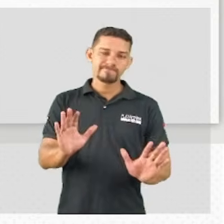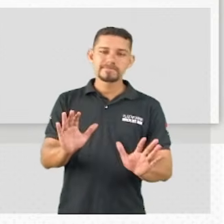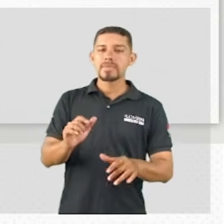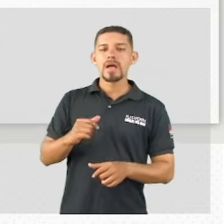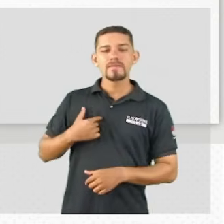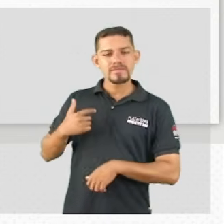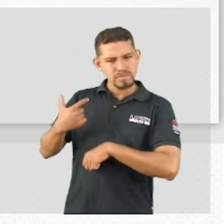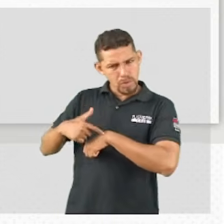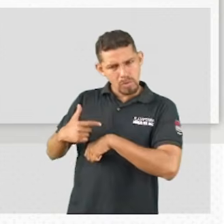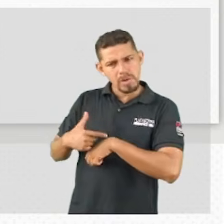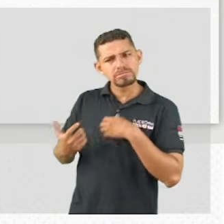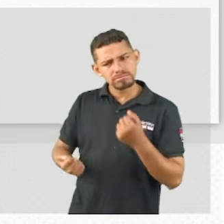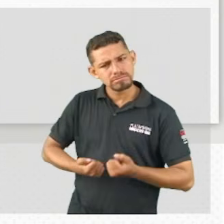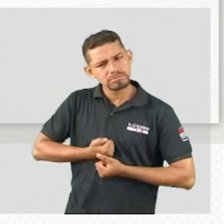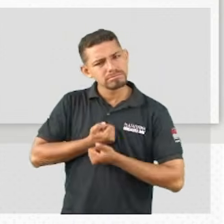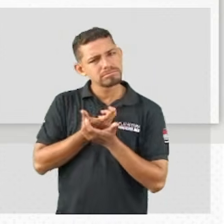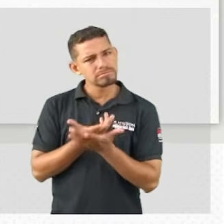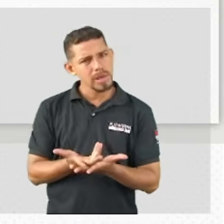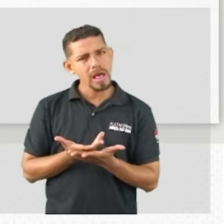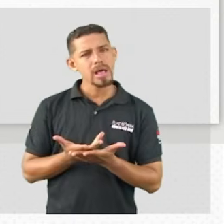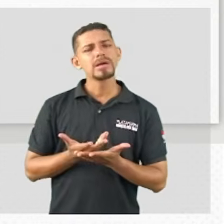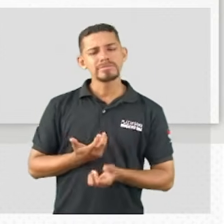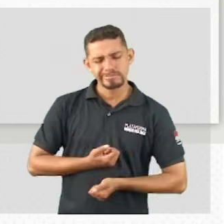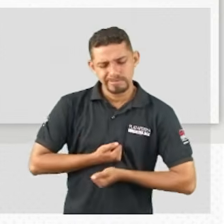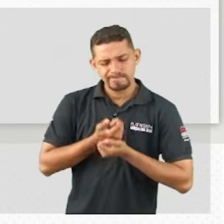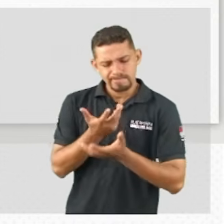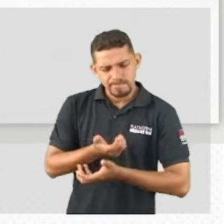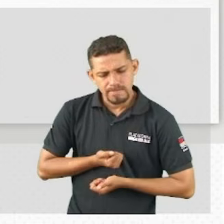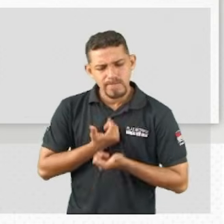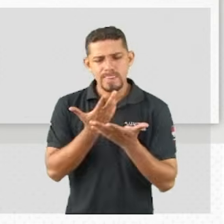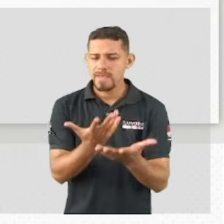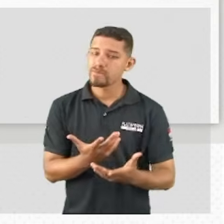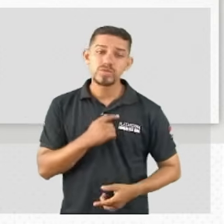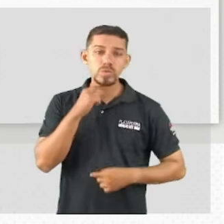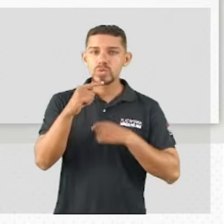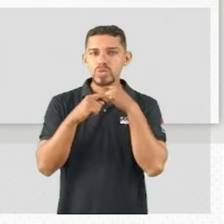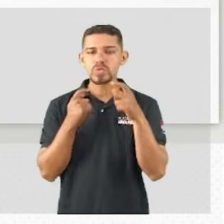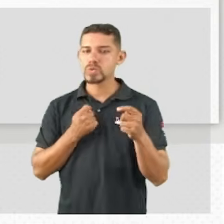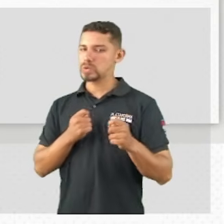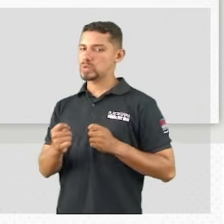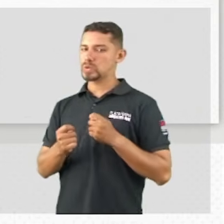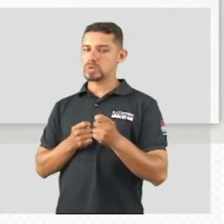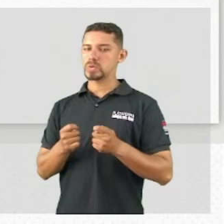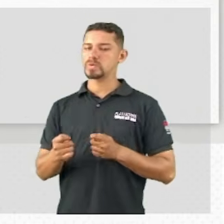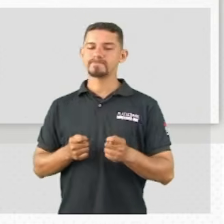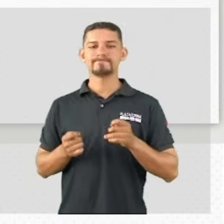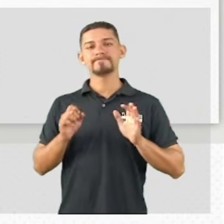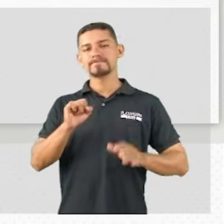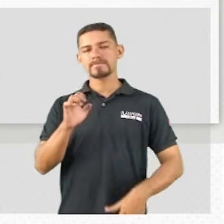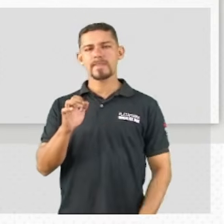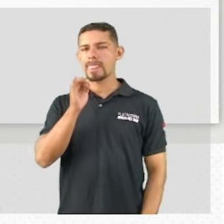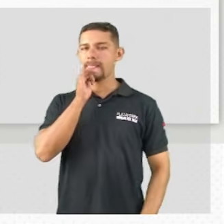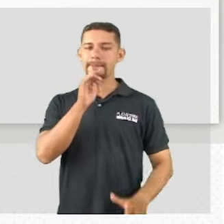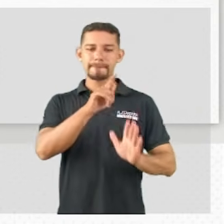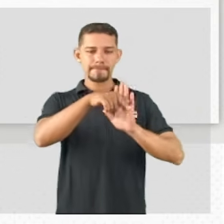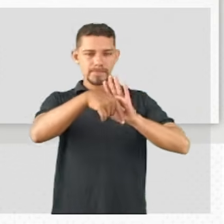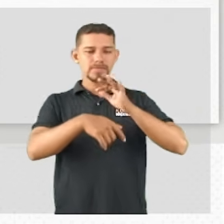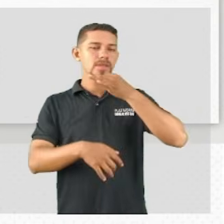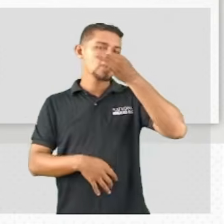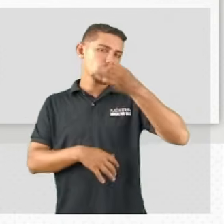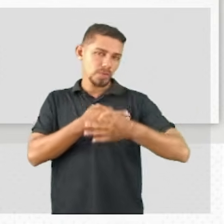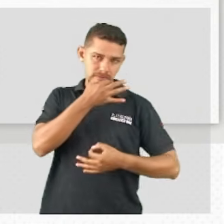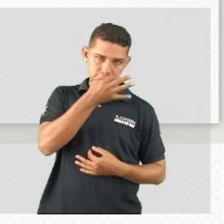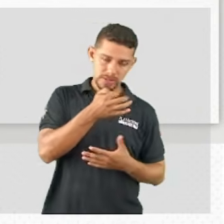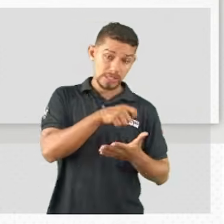ele vai ter que expressar, né? Ele vai expressar, não vai conseguir se conter, igual se fosse um gênero argumentativo, mas